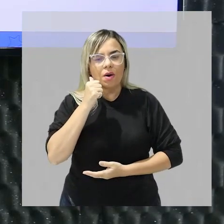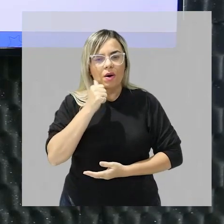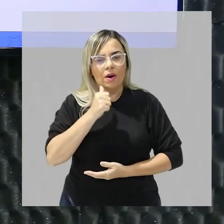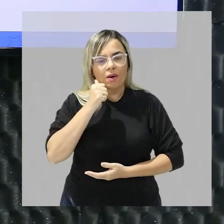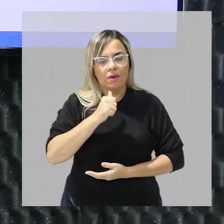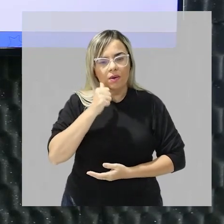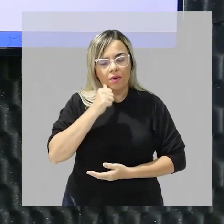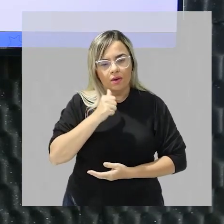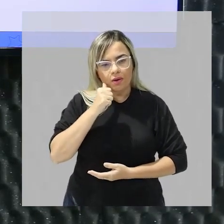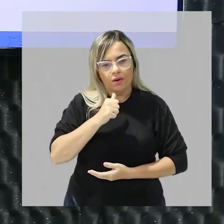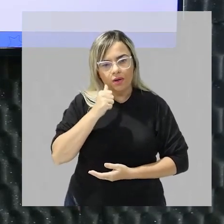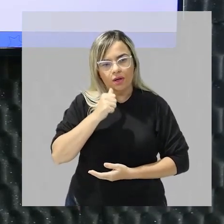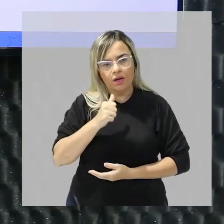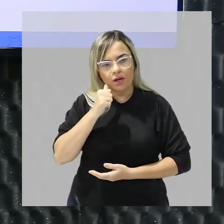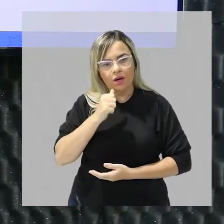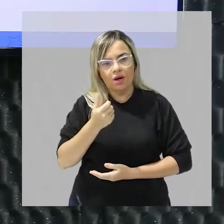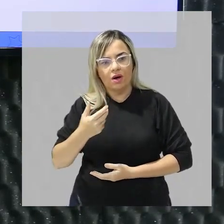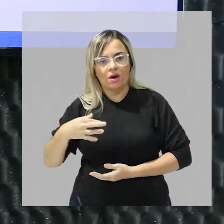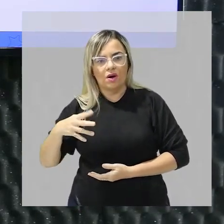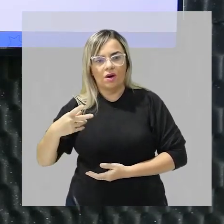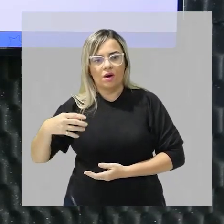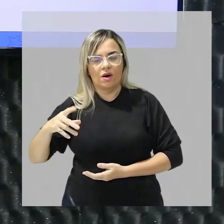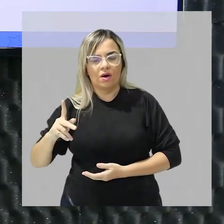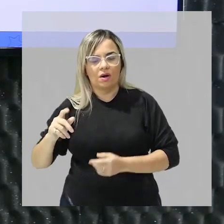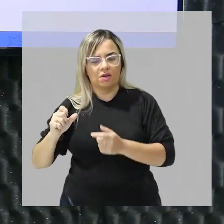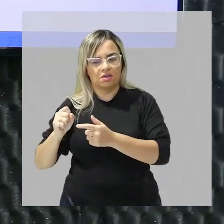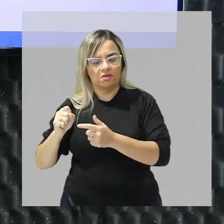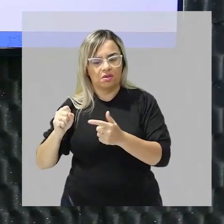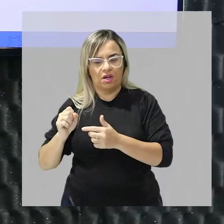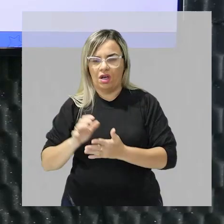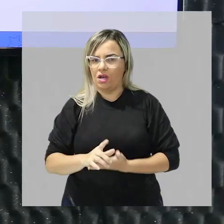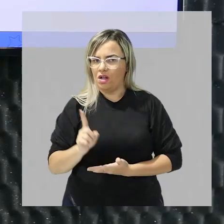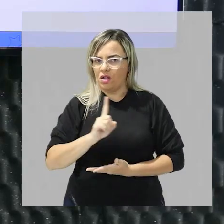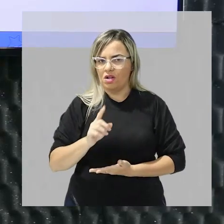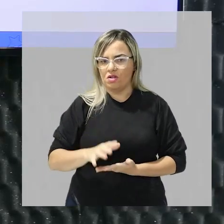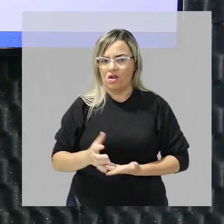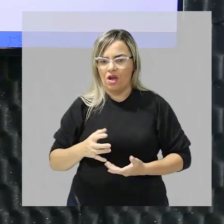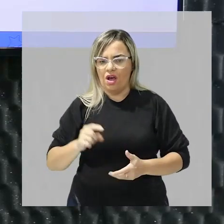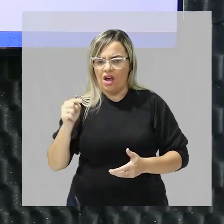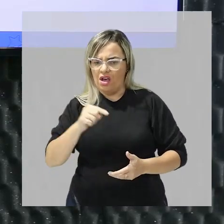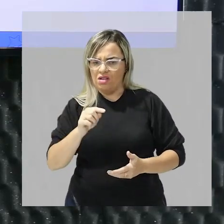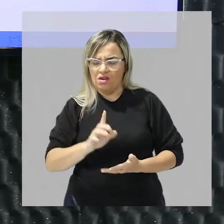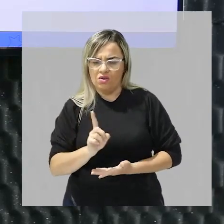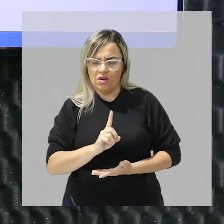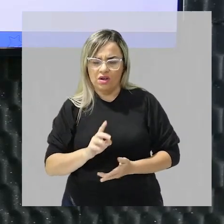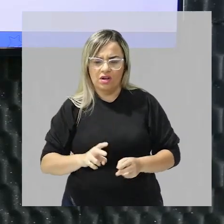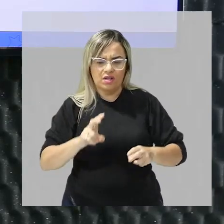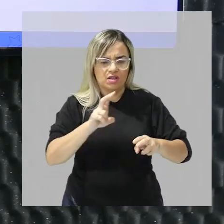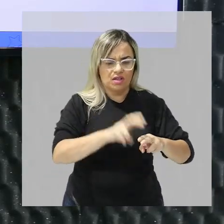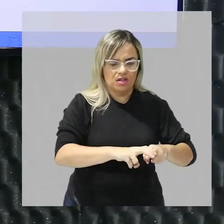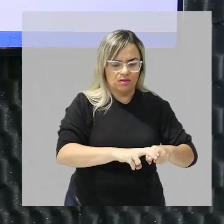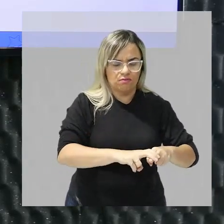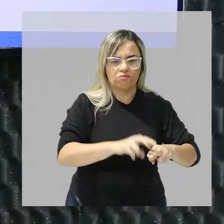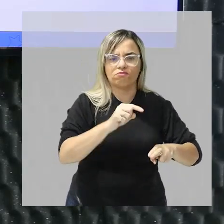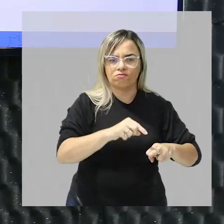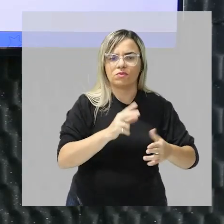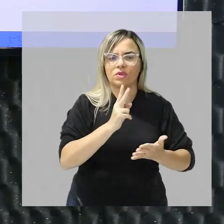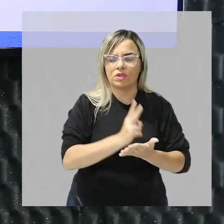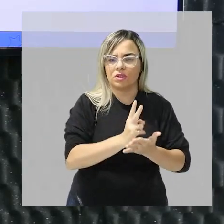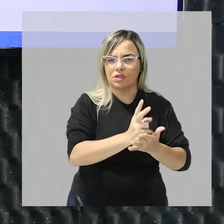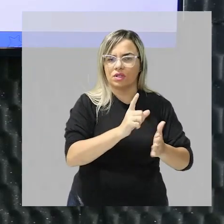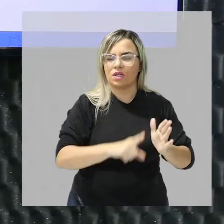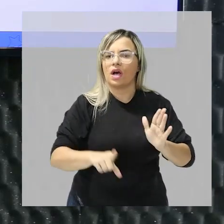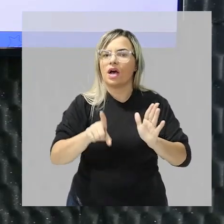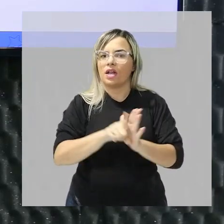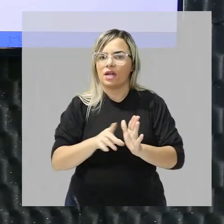se recusou a ceder o lugar dela no ônibus para um homem branco que estava em pé, como mandavam as leis da época, as